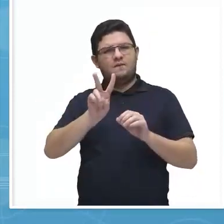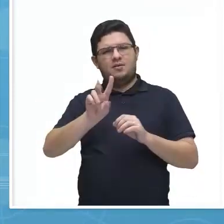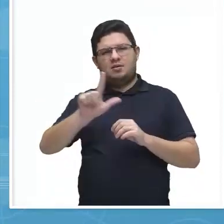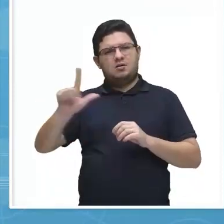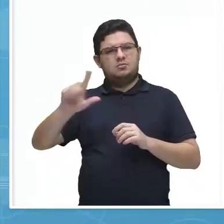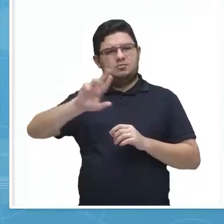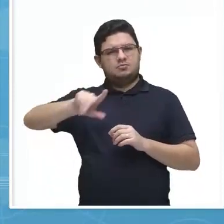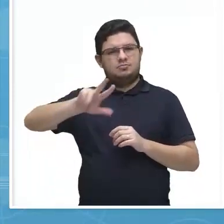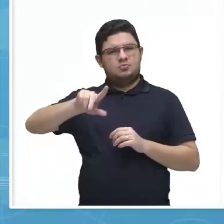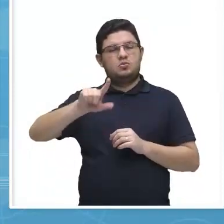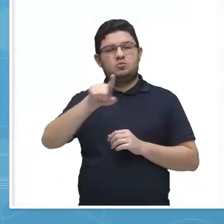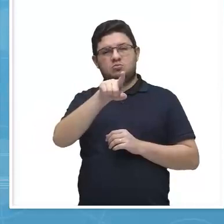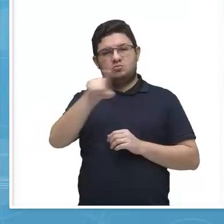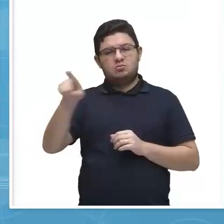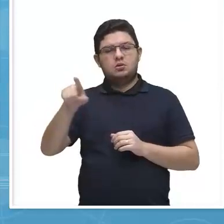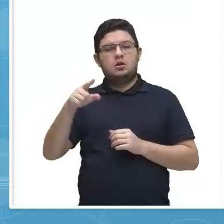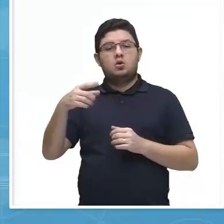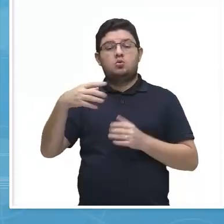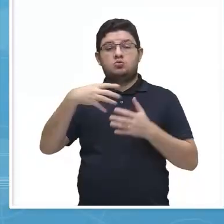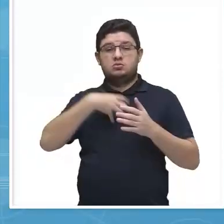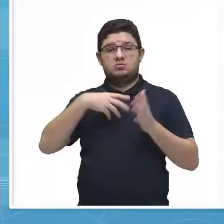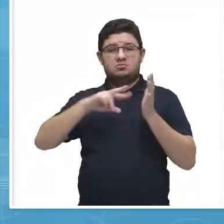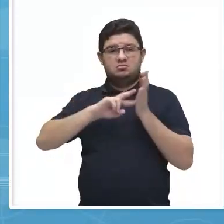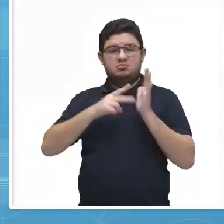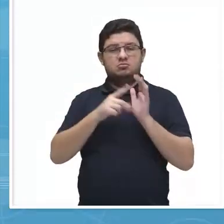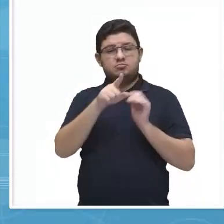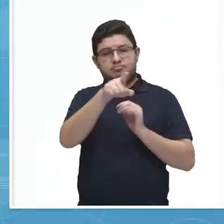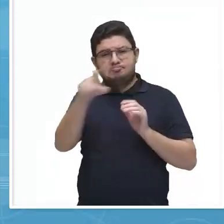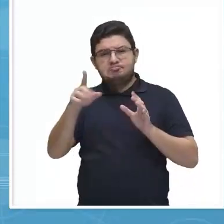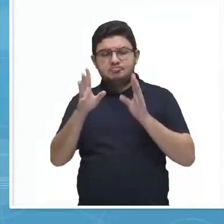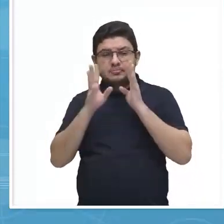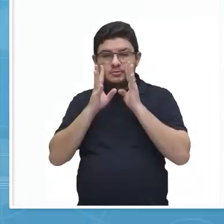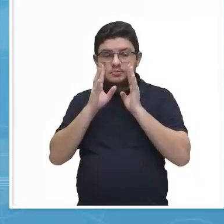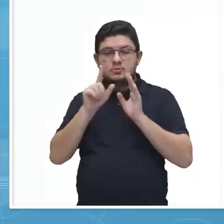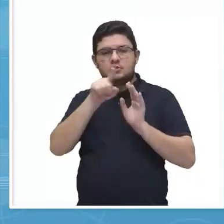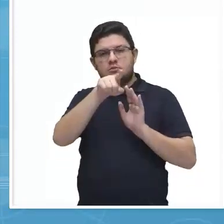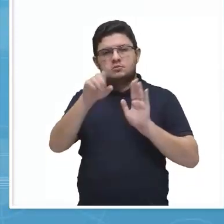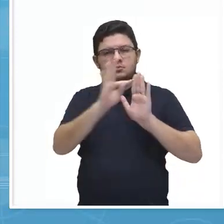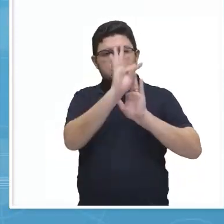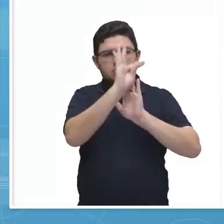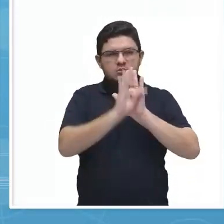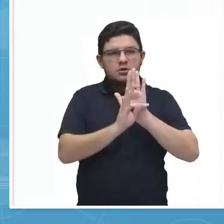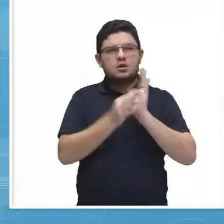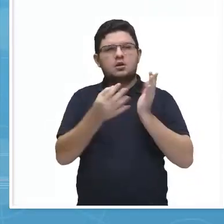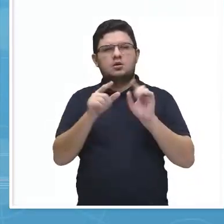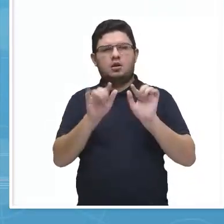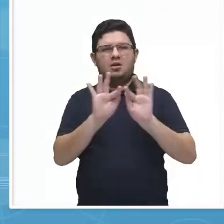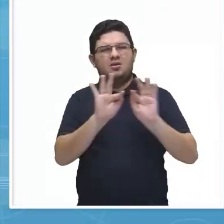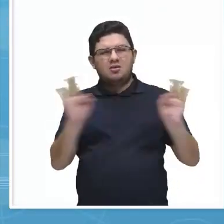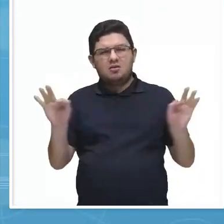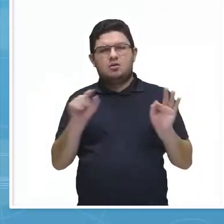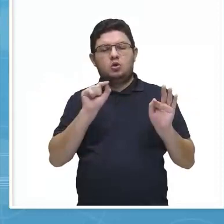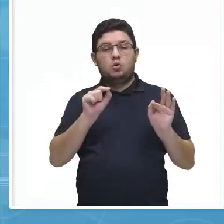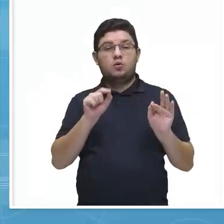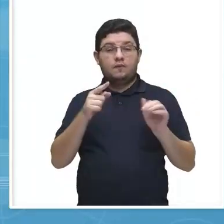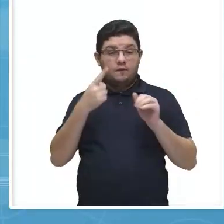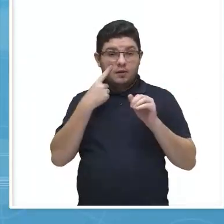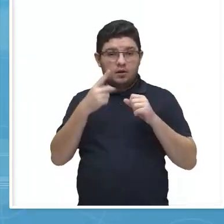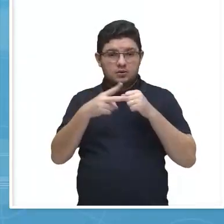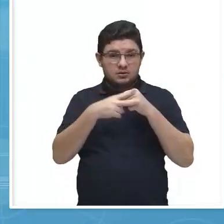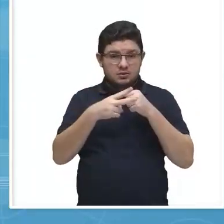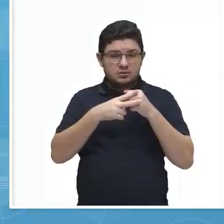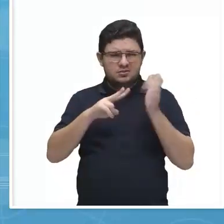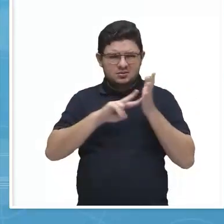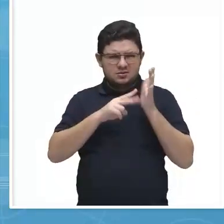estado. Preste atenção no sentido. Você, quando analisar uma oração, preste atenção ao verbo e ao sentido que ele expressa. Se ele é um